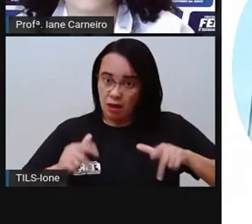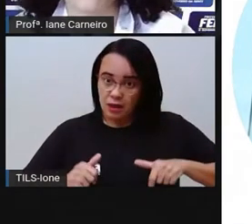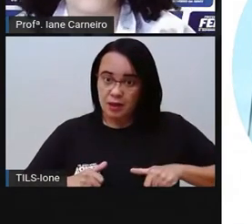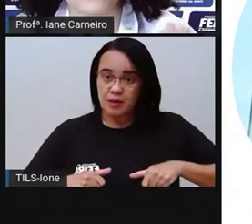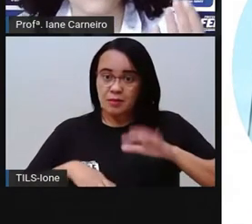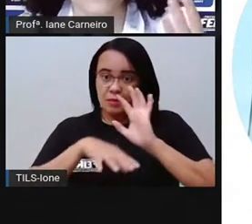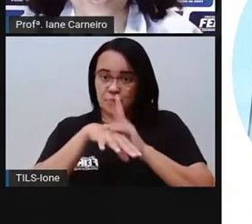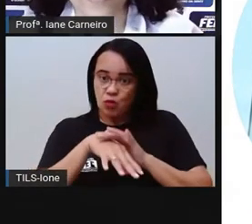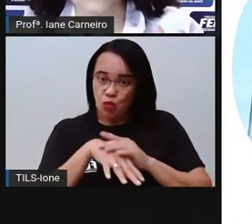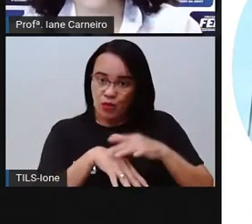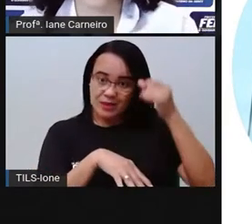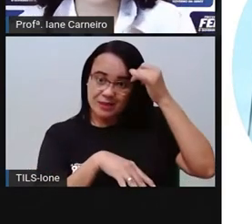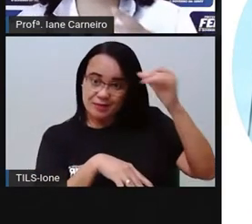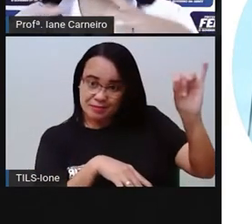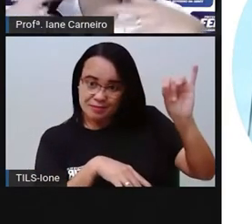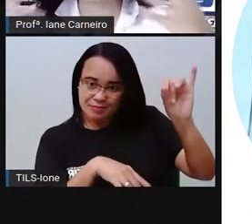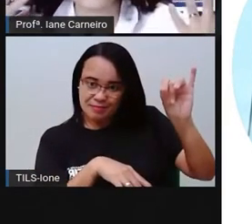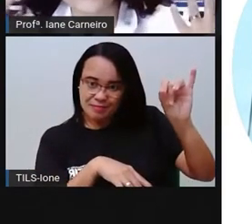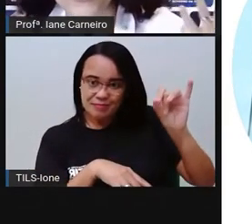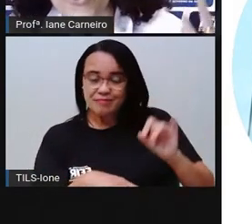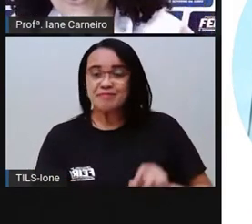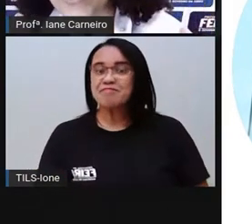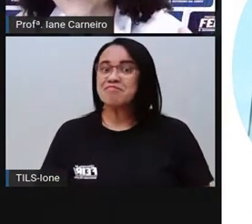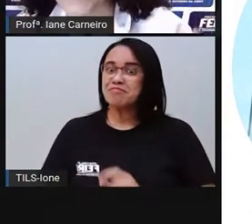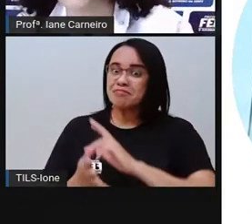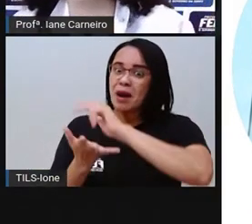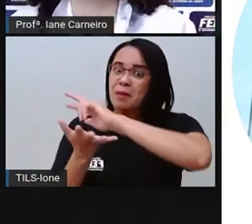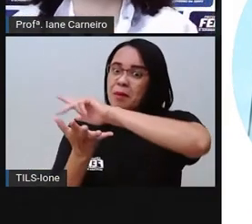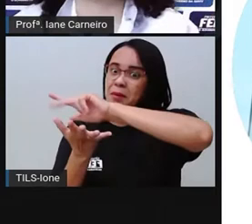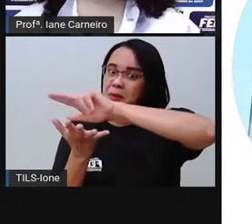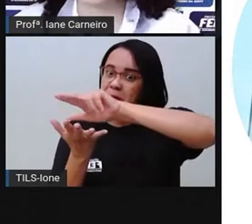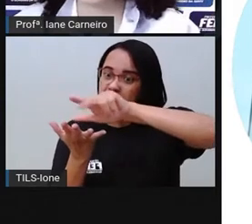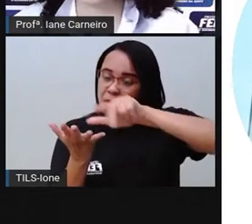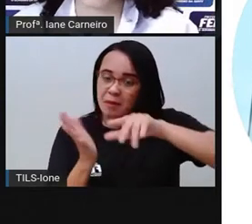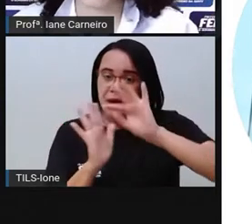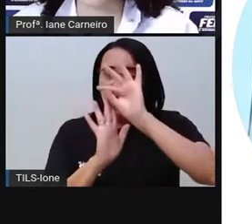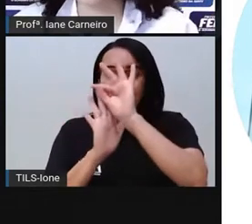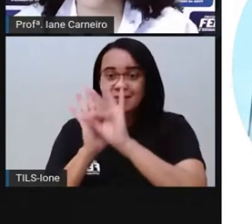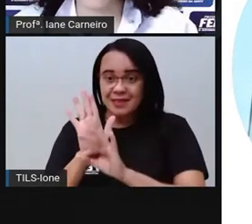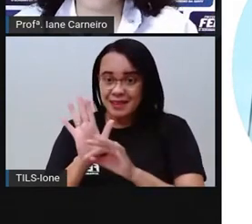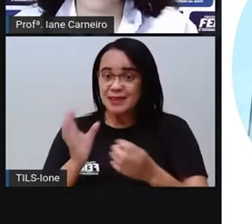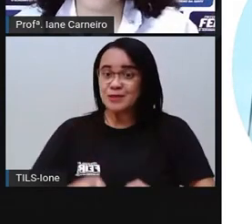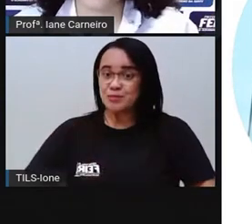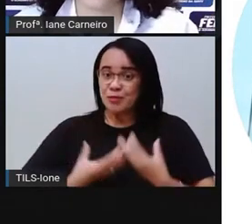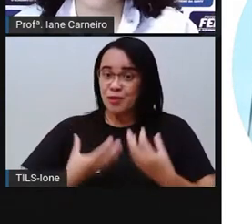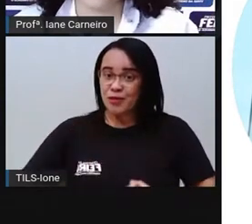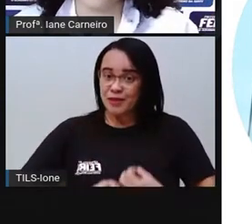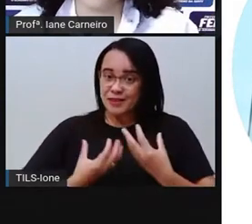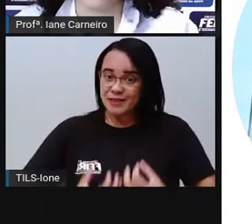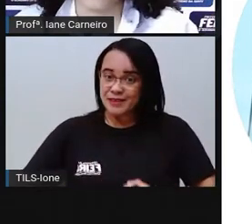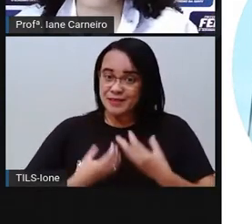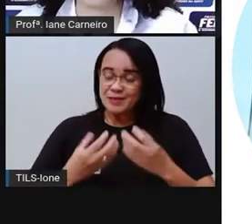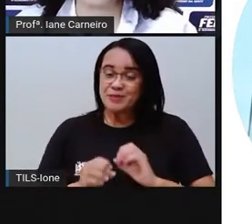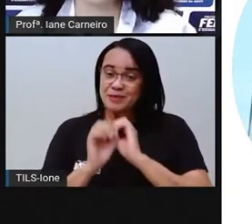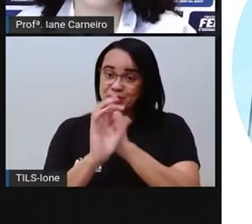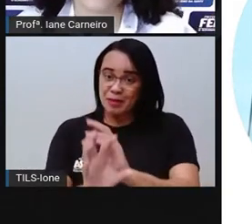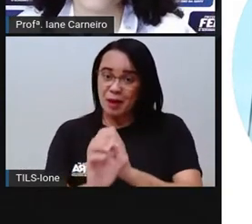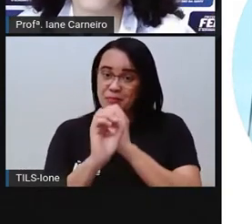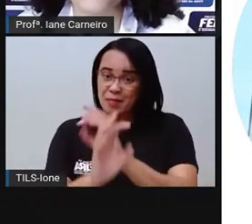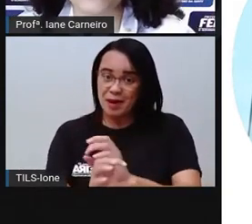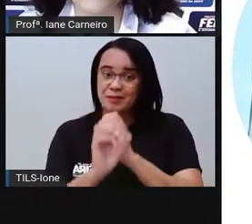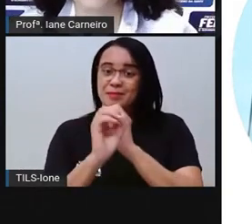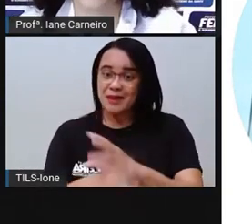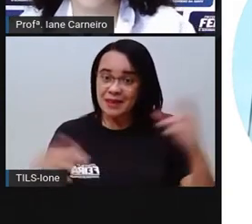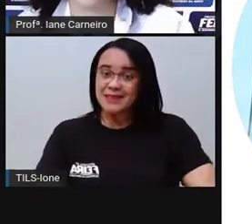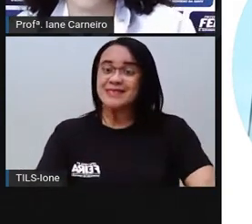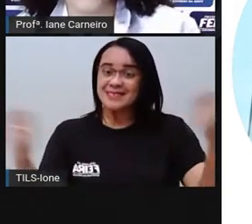doenças evitar. Então, olha o tanto de coisa, né, que esse pequeno poema é capaz de ensinar para a